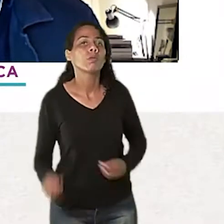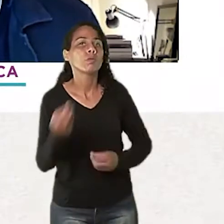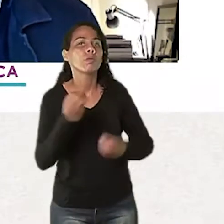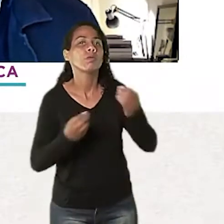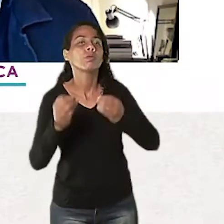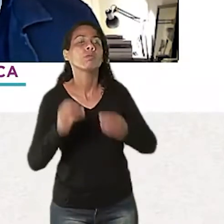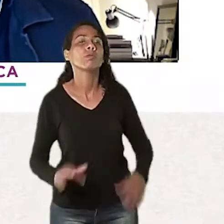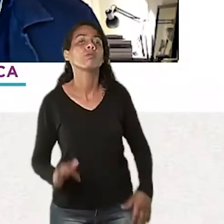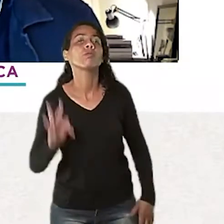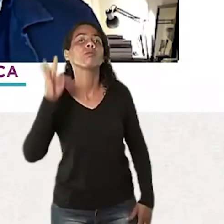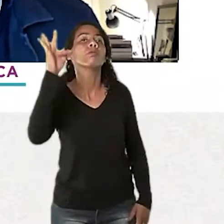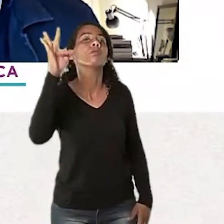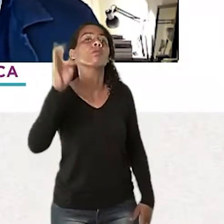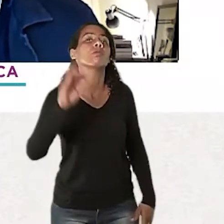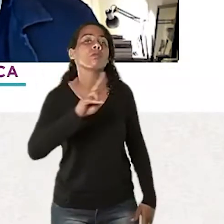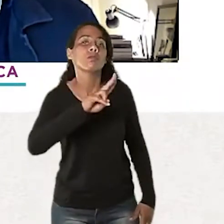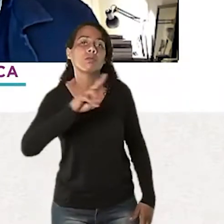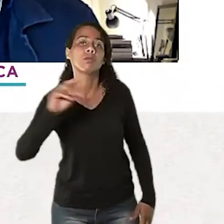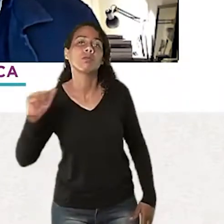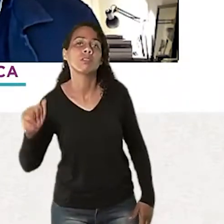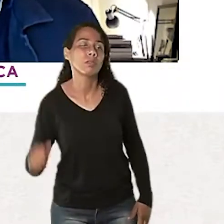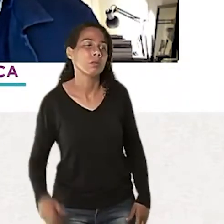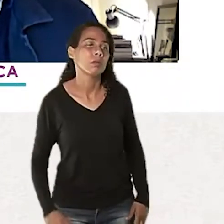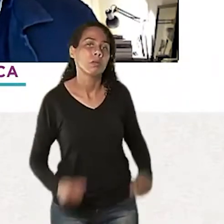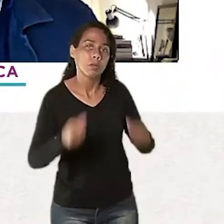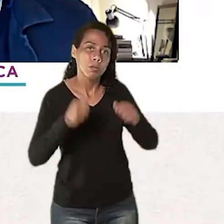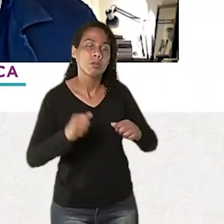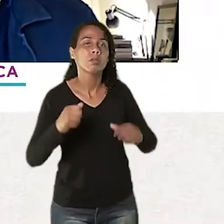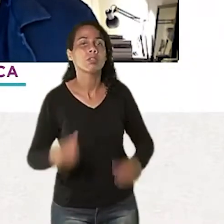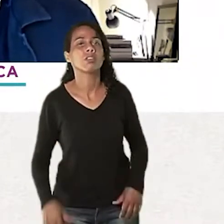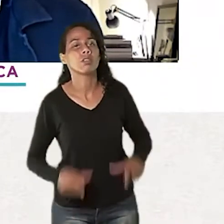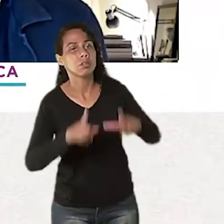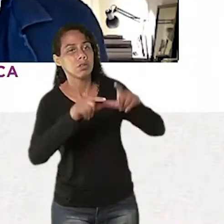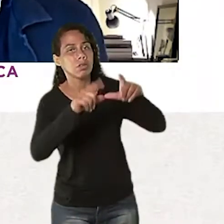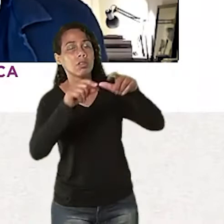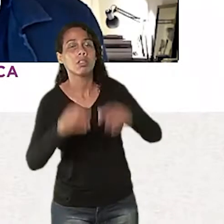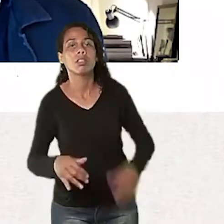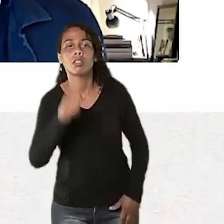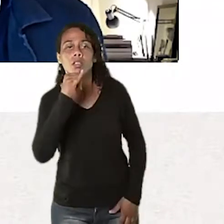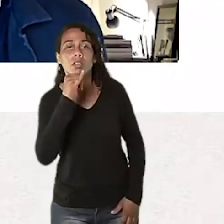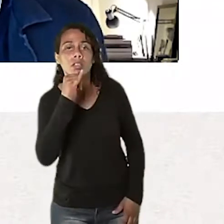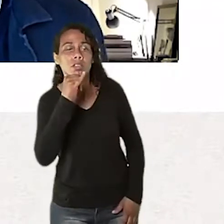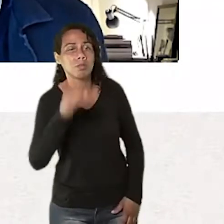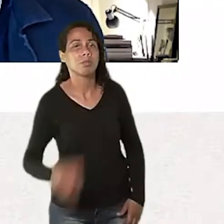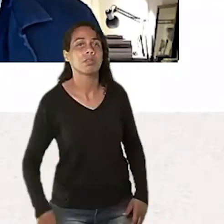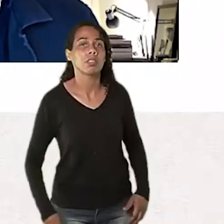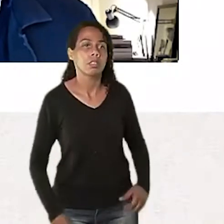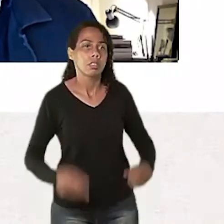vai conseguir ficar em um ambiente que tem muita gente ao mesmo tempo? Vão ser